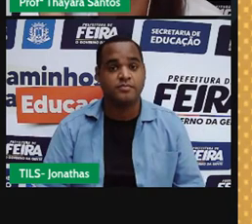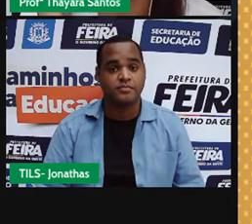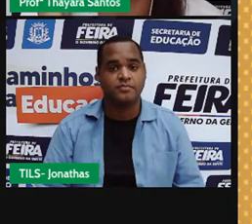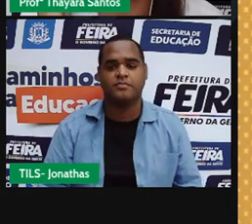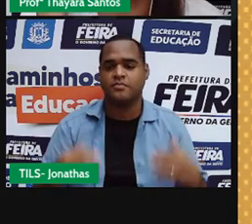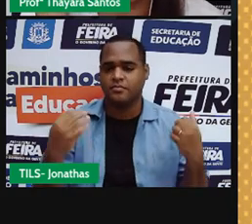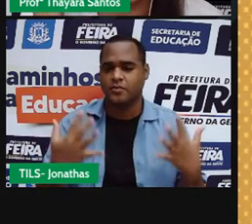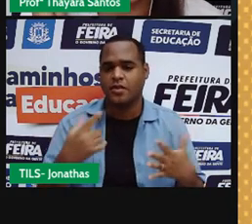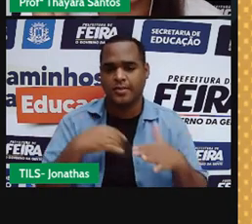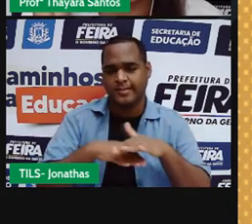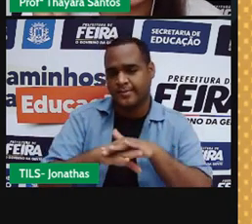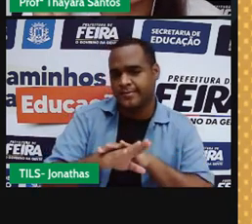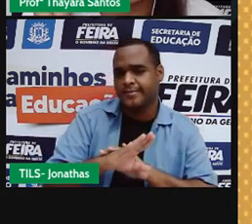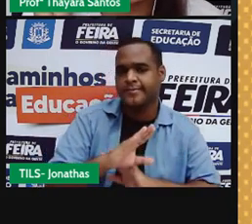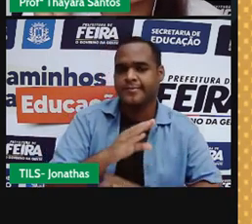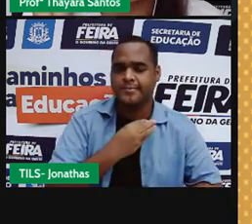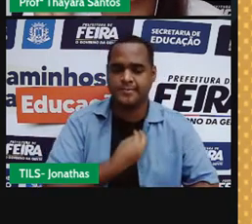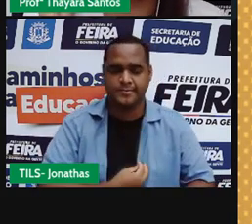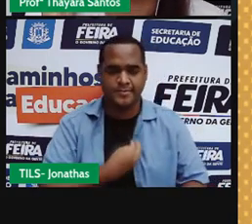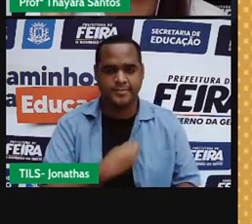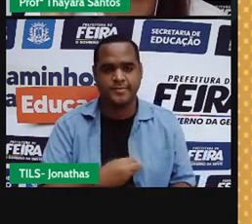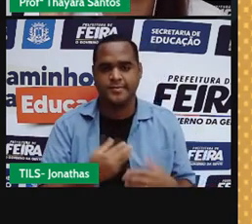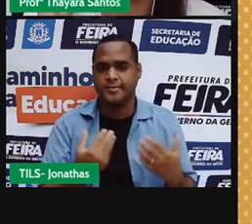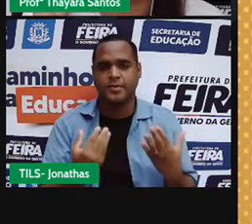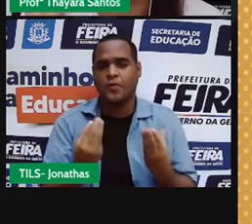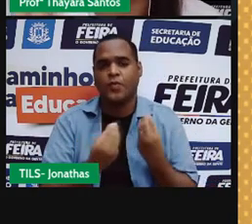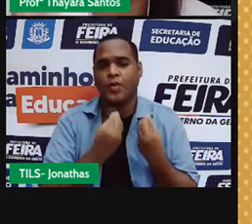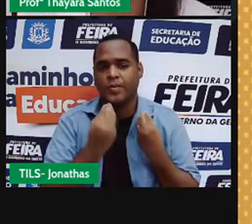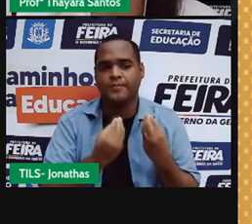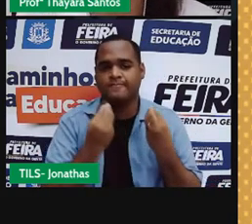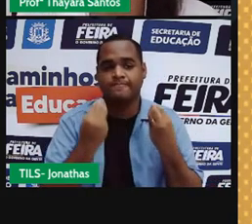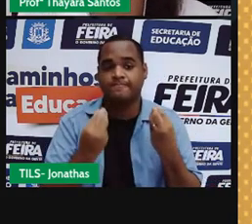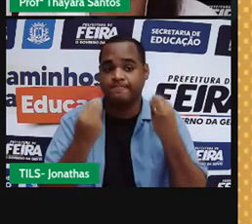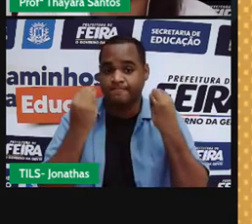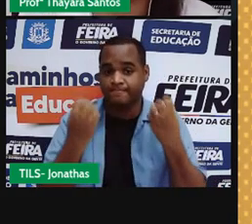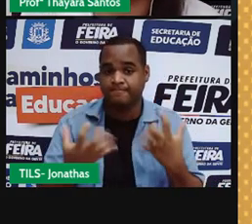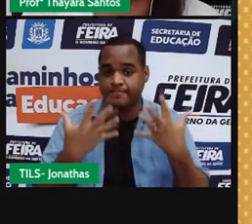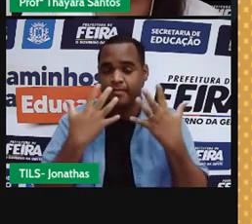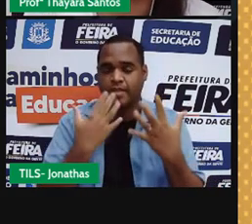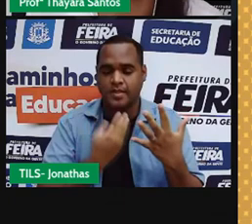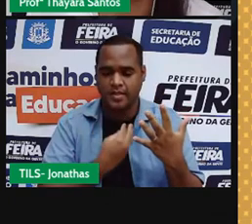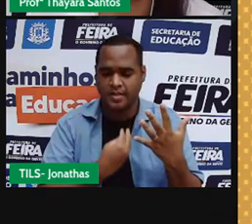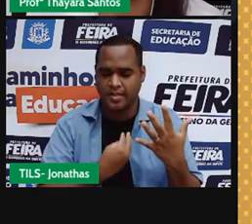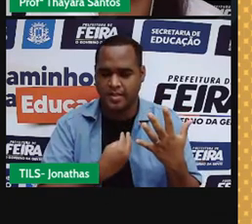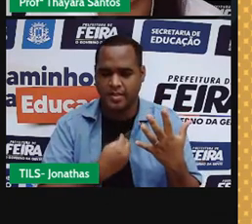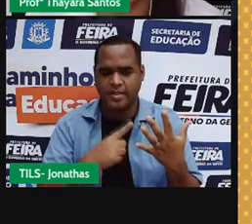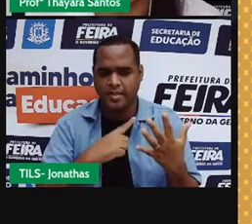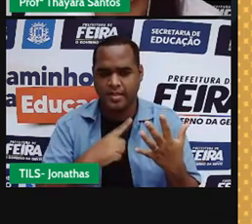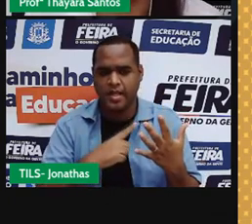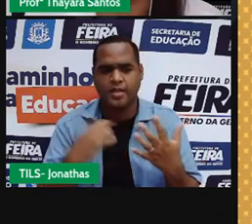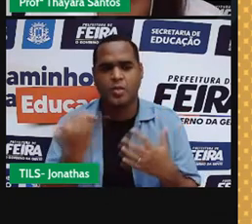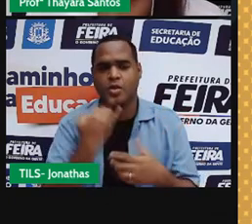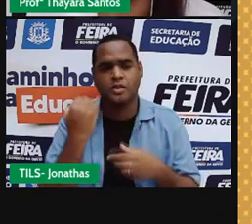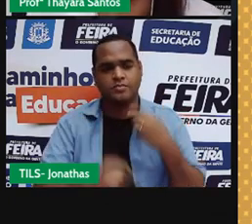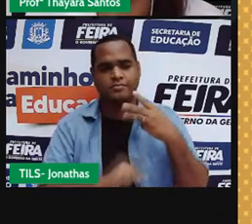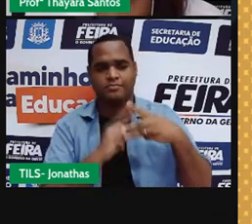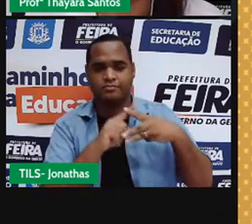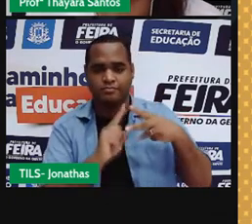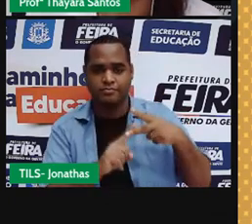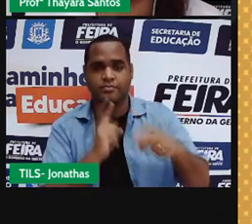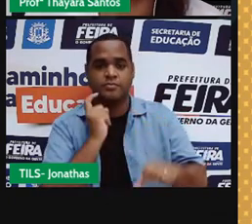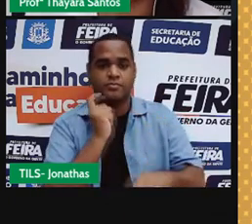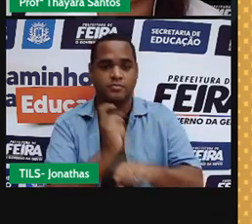gente costuma dizer que os estados físicos fundamentais da matéria são divididos em três: